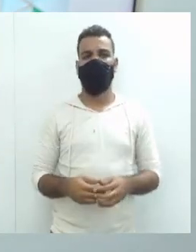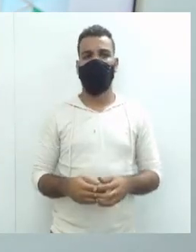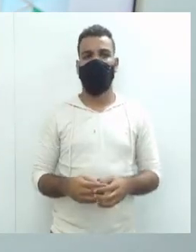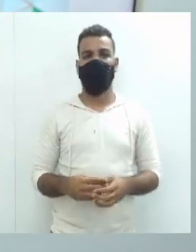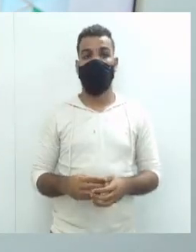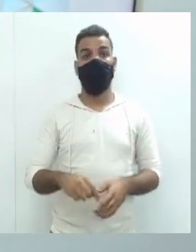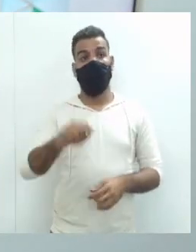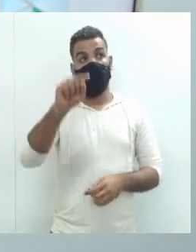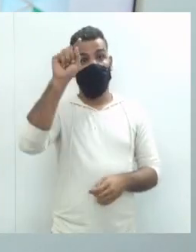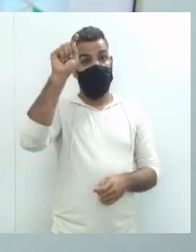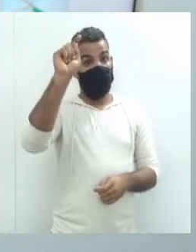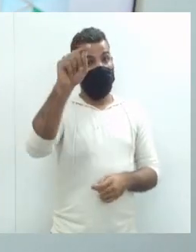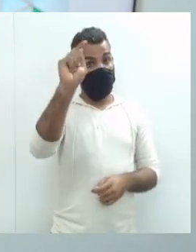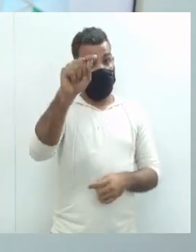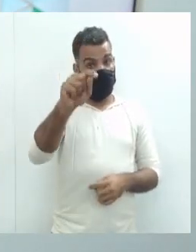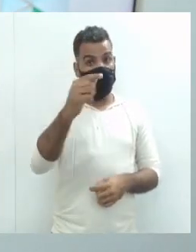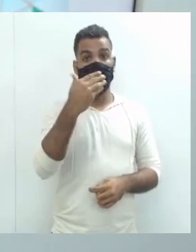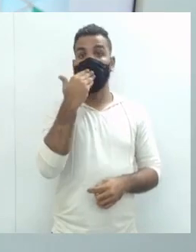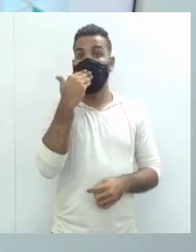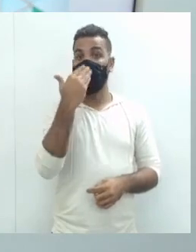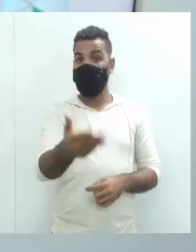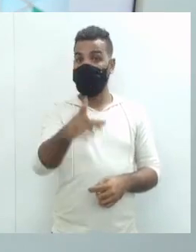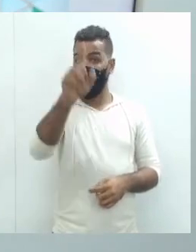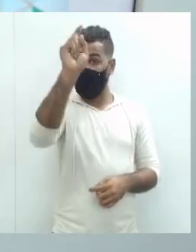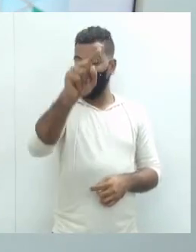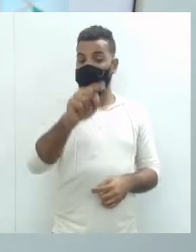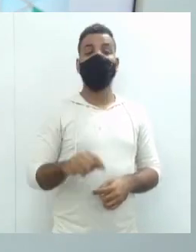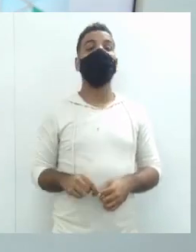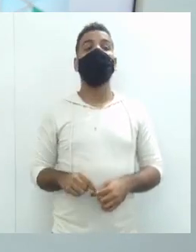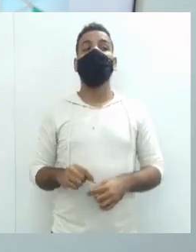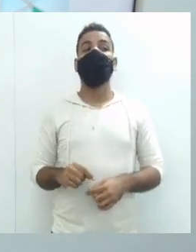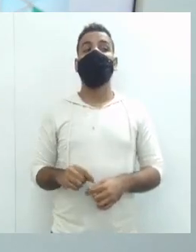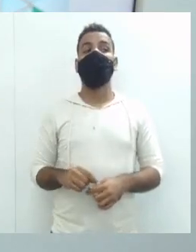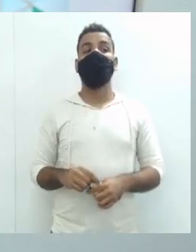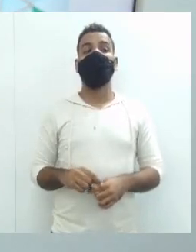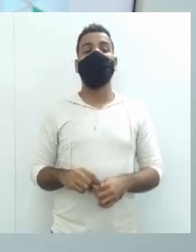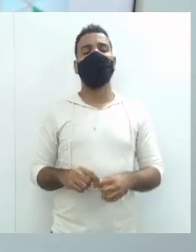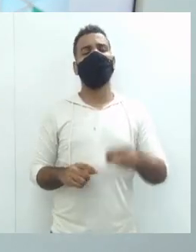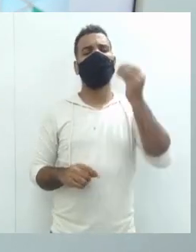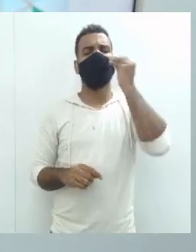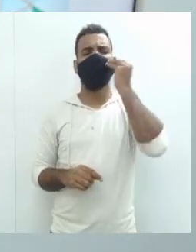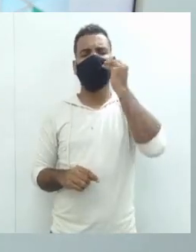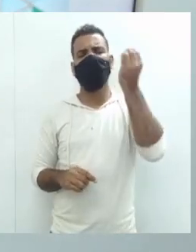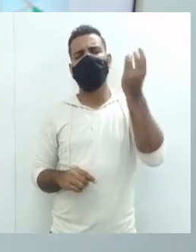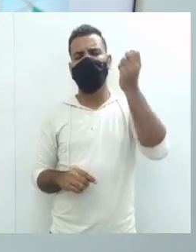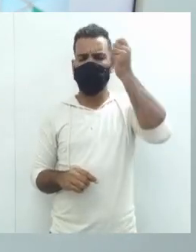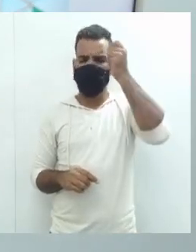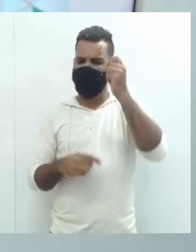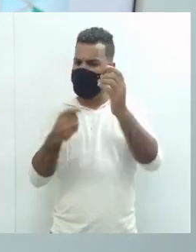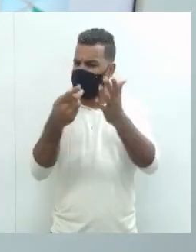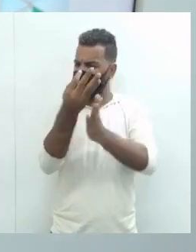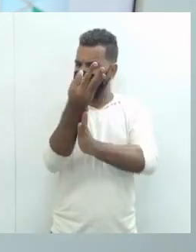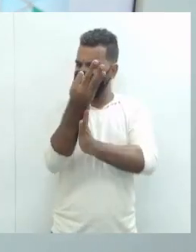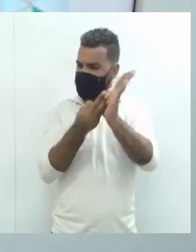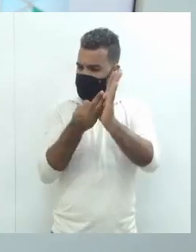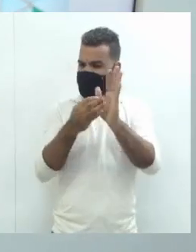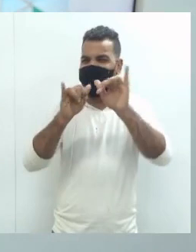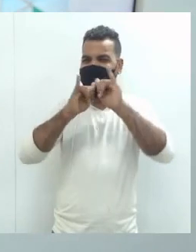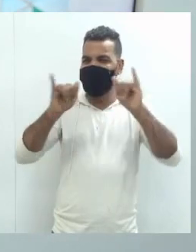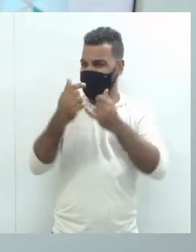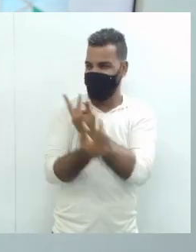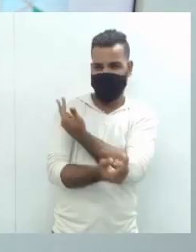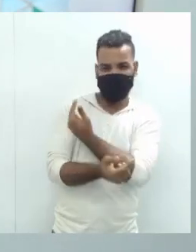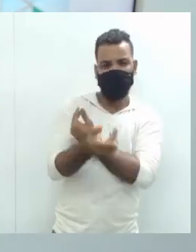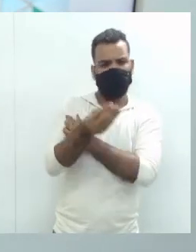um desafio. Eu queria pedir a vocês que vocês tentassem criar, que tal criar um texto